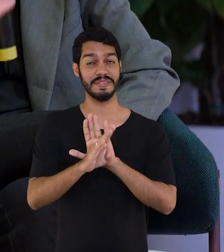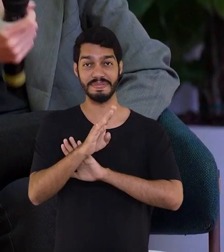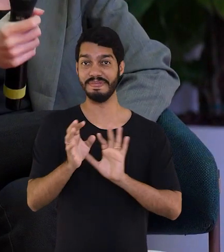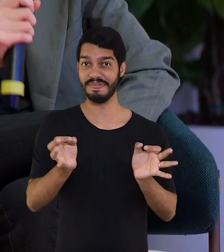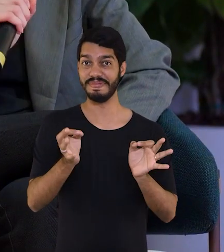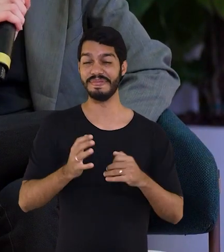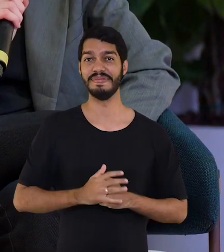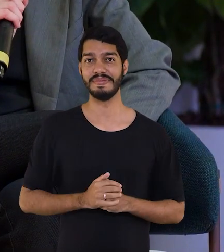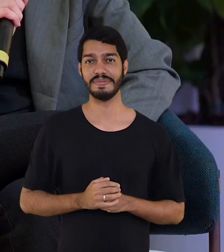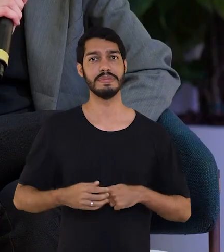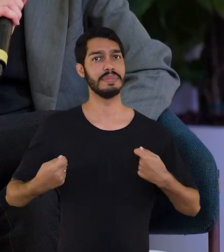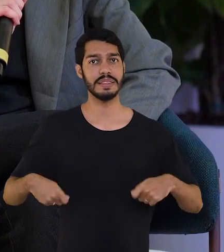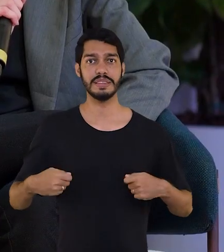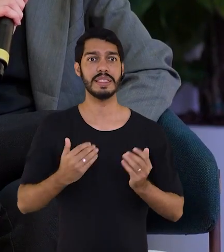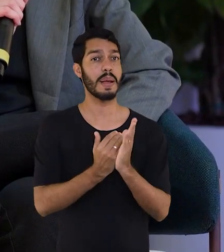exponenciais.